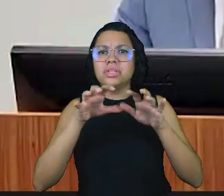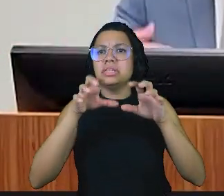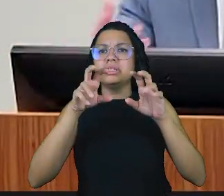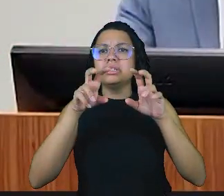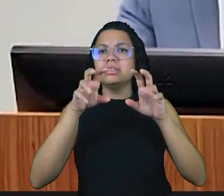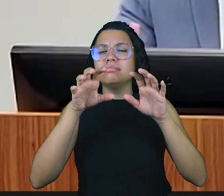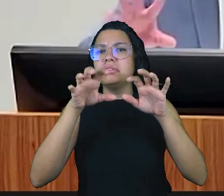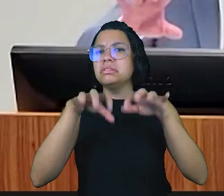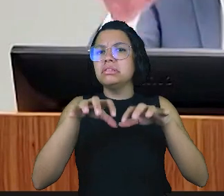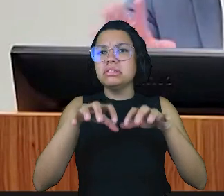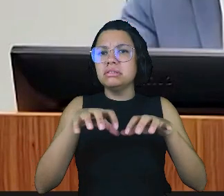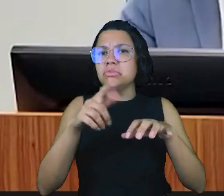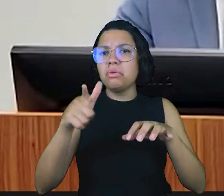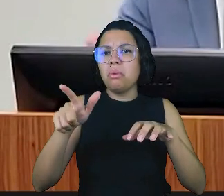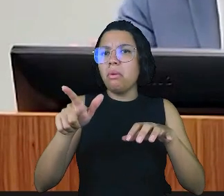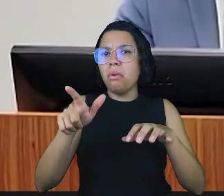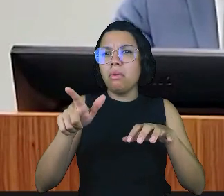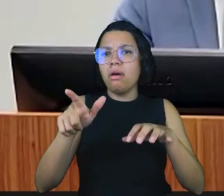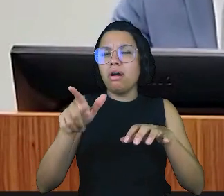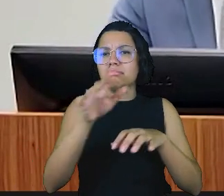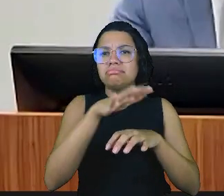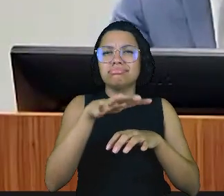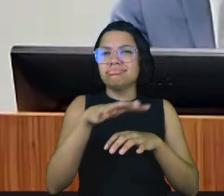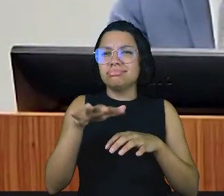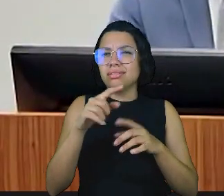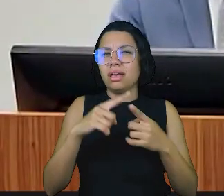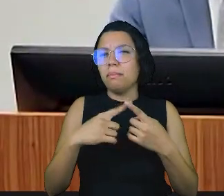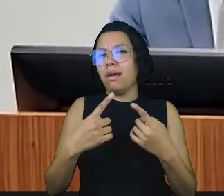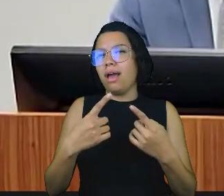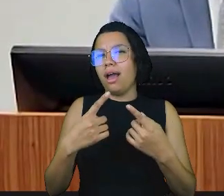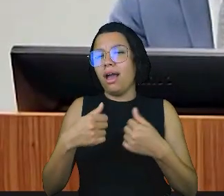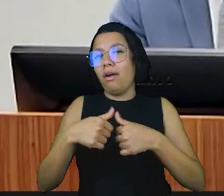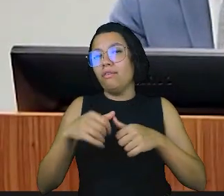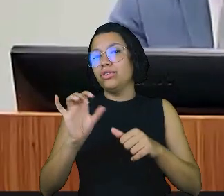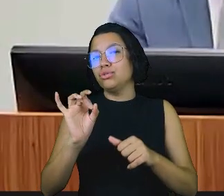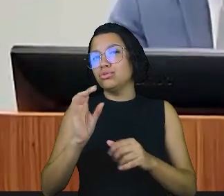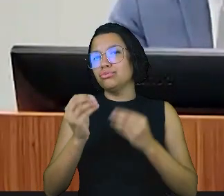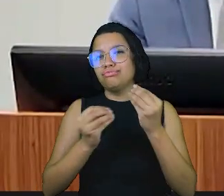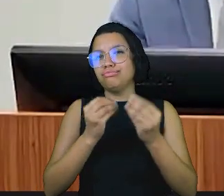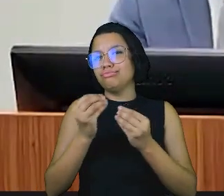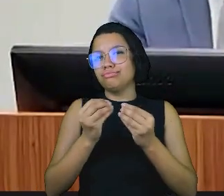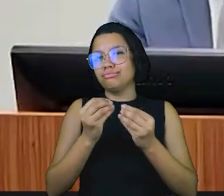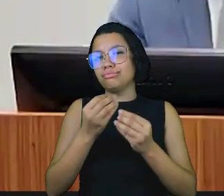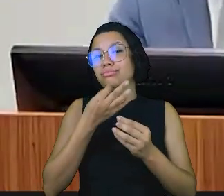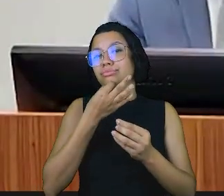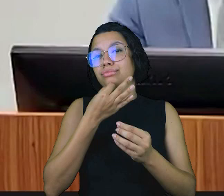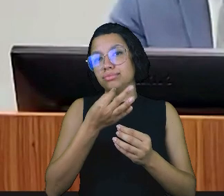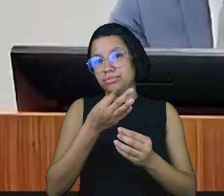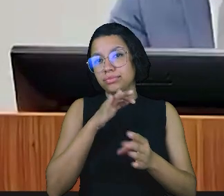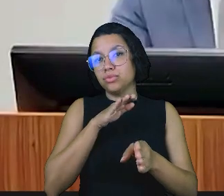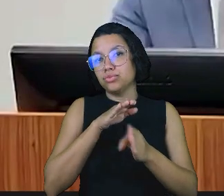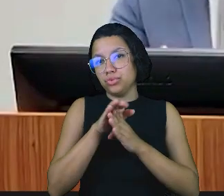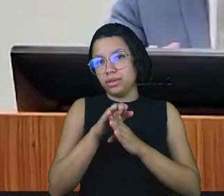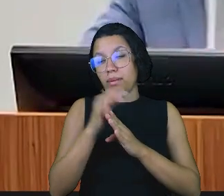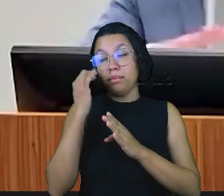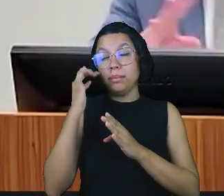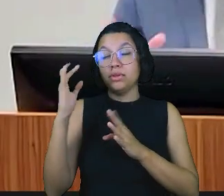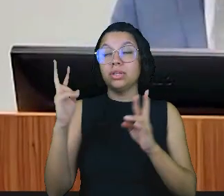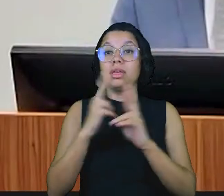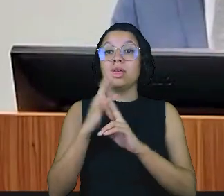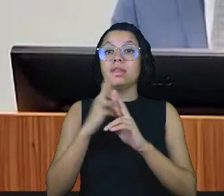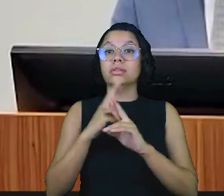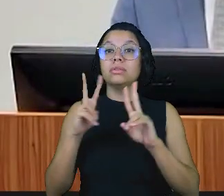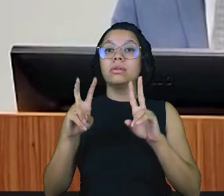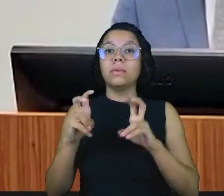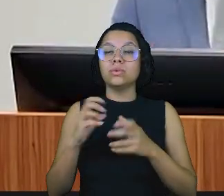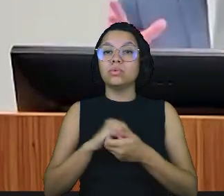outras paragens. Não é? Mas isso fica aí apenas como uma sugestão para que meditem também a respeito do assunto. Pois bem,